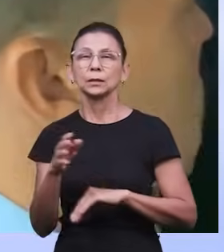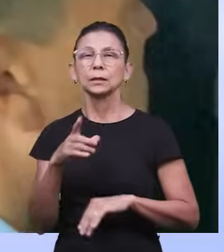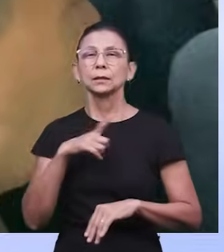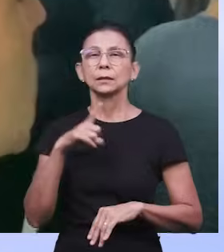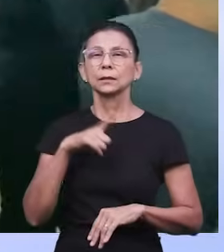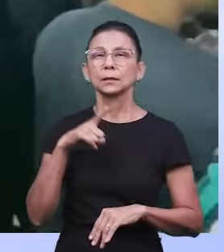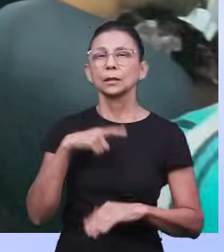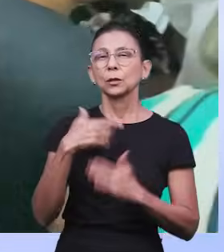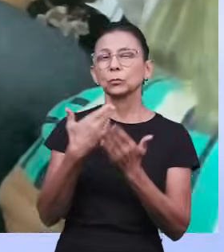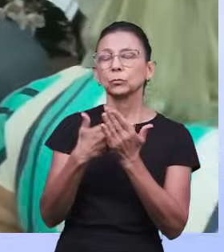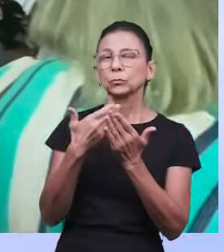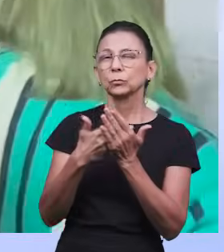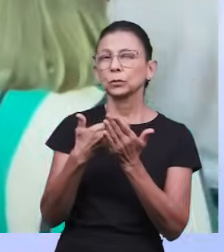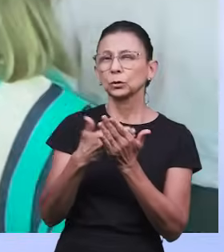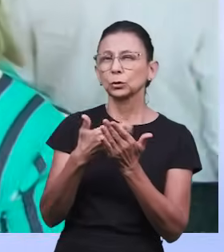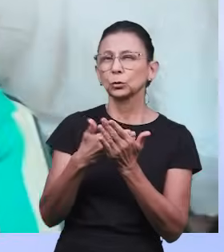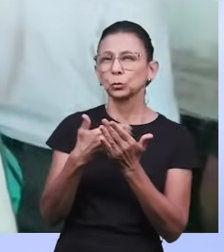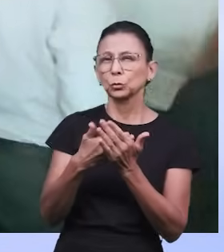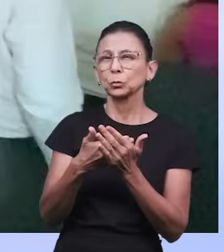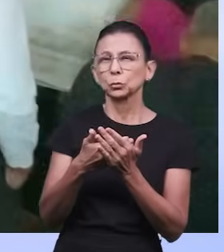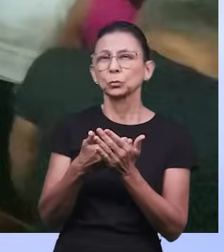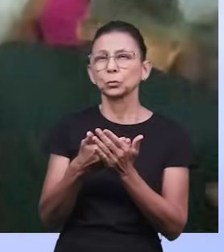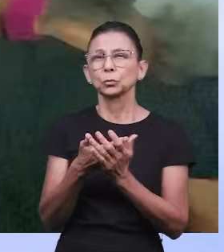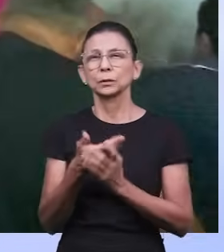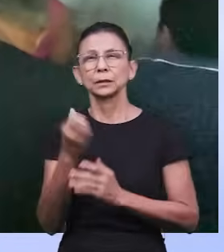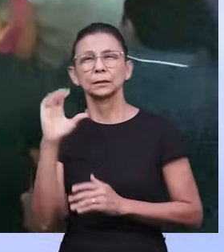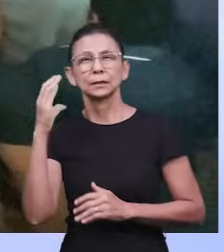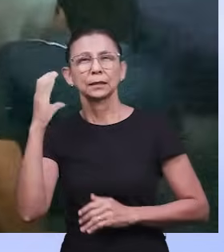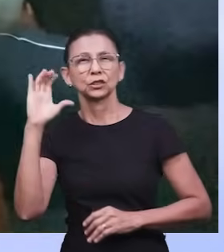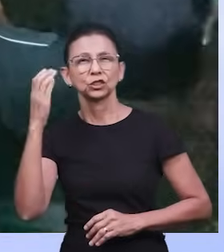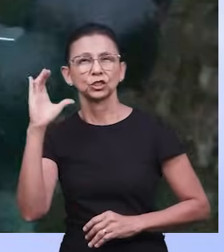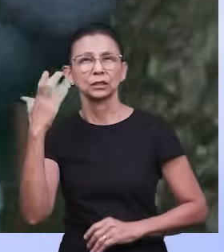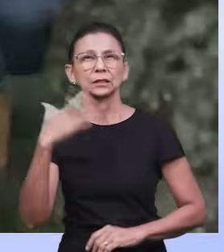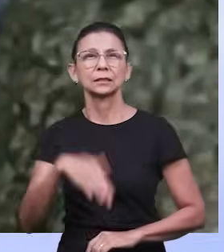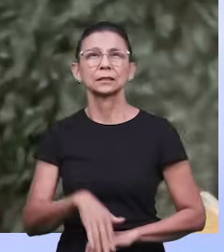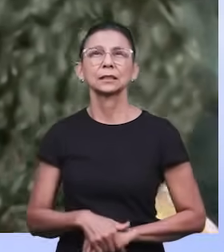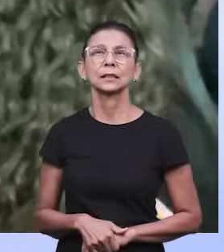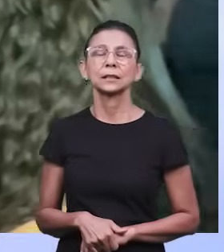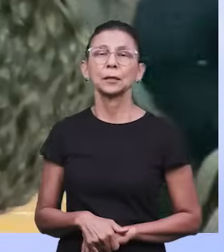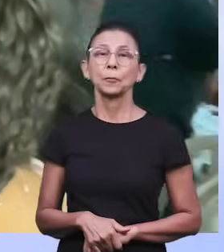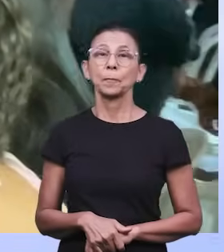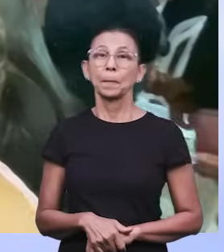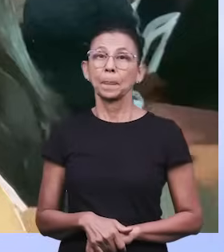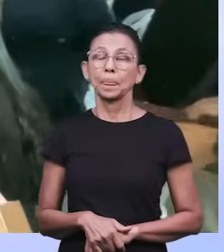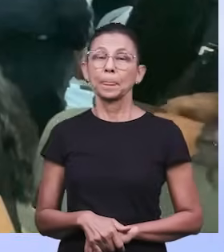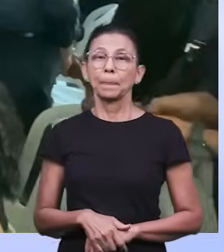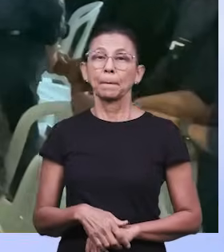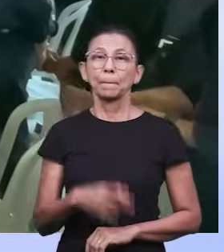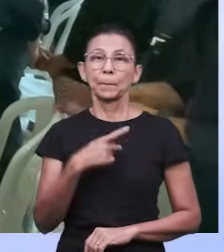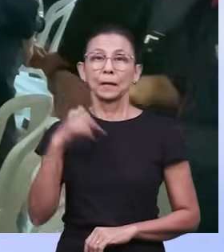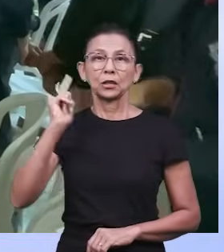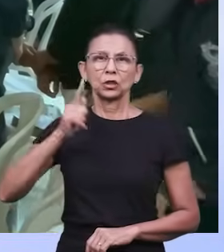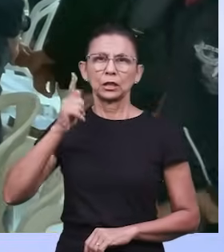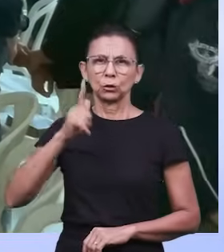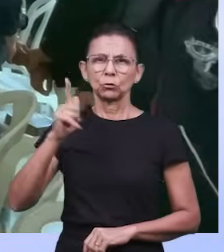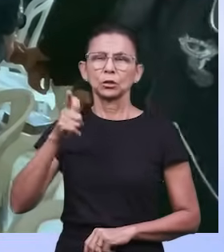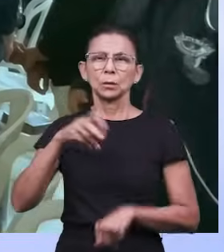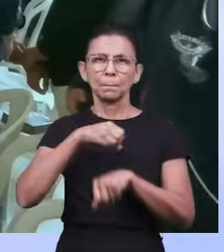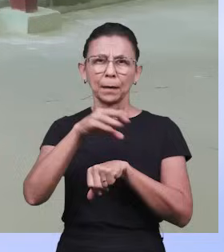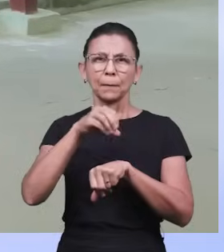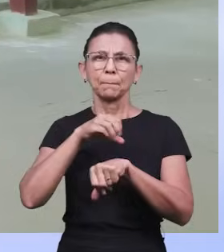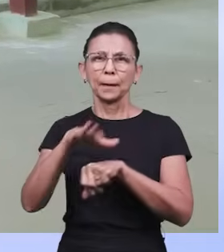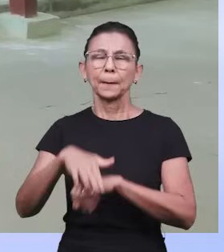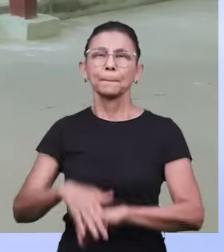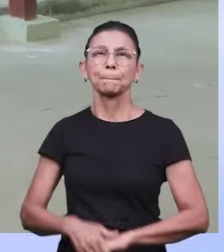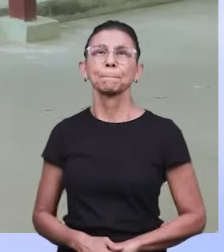Lá um pastor judeti fez um escrito lá e passou para os pastores, e nós passamos para os pastores aqui e passamos também